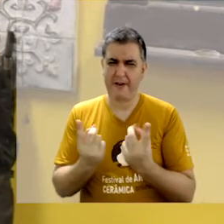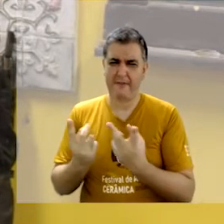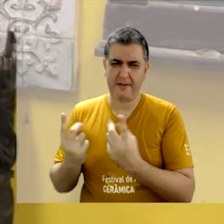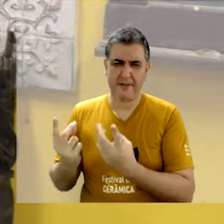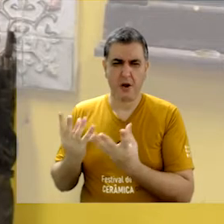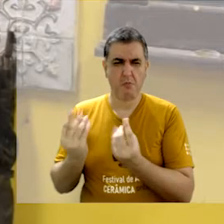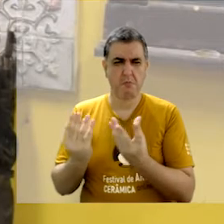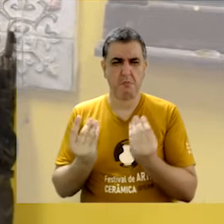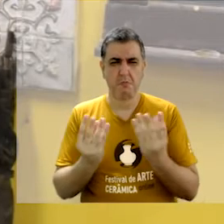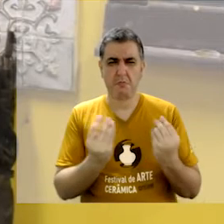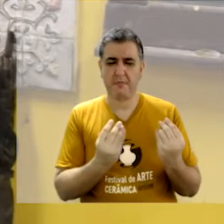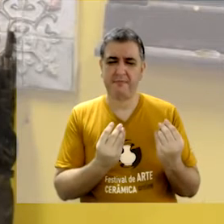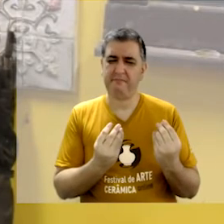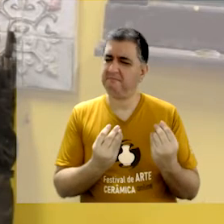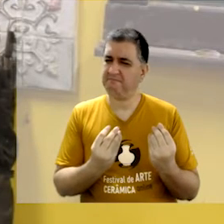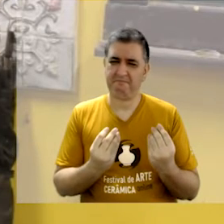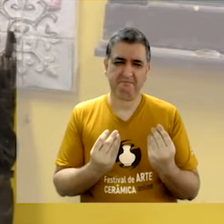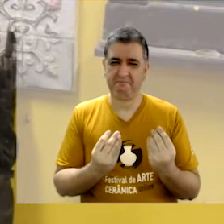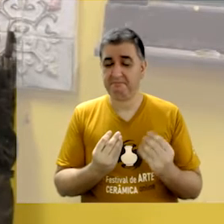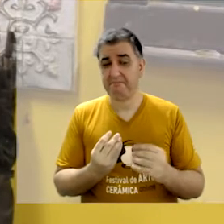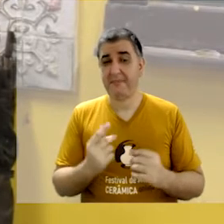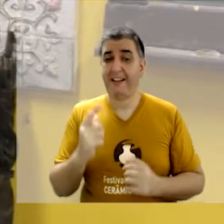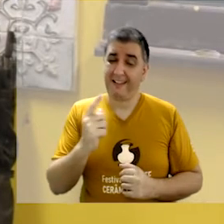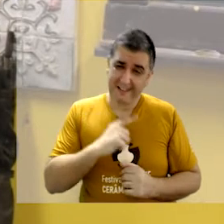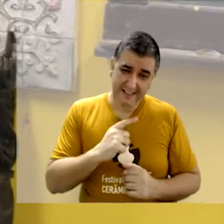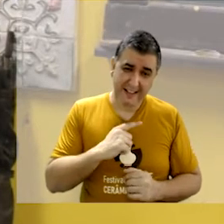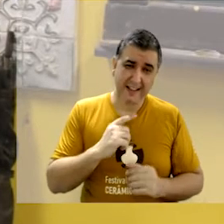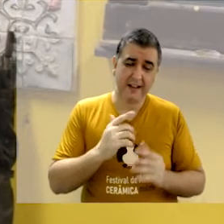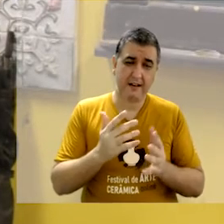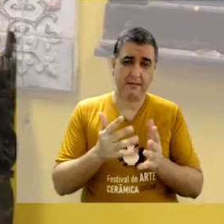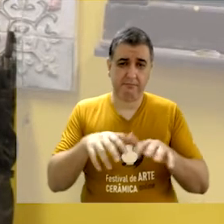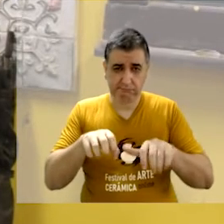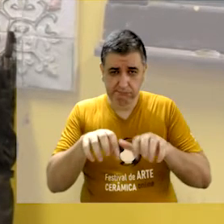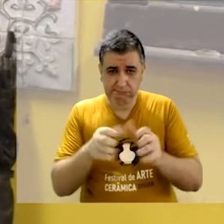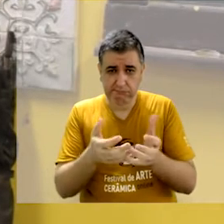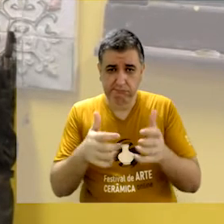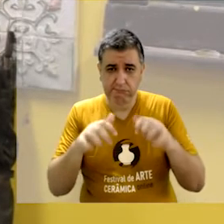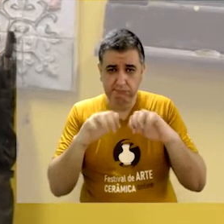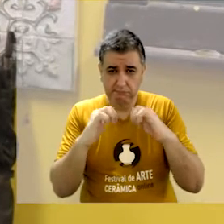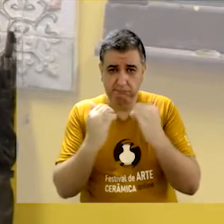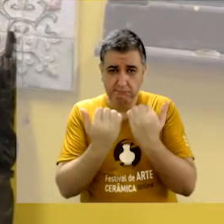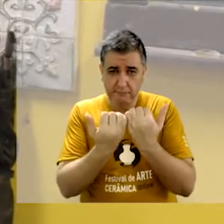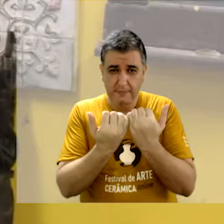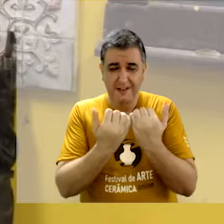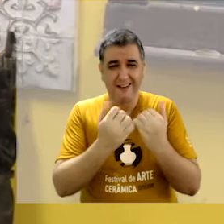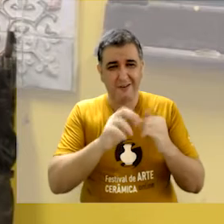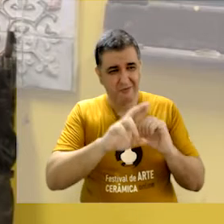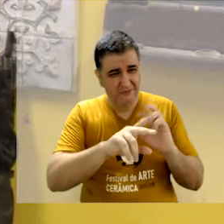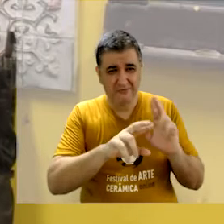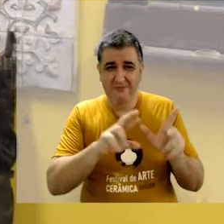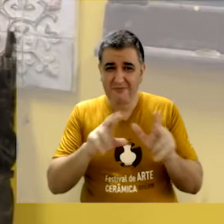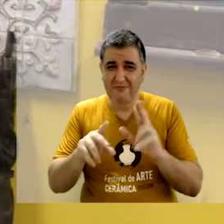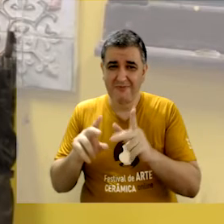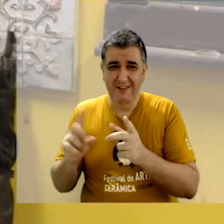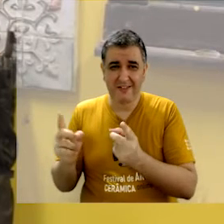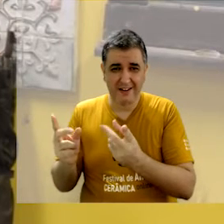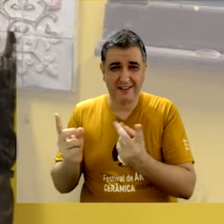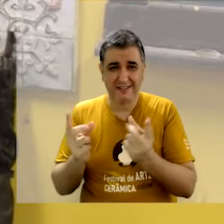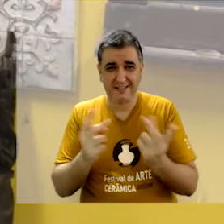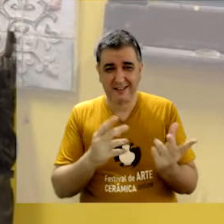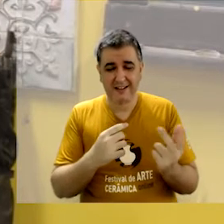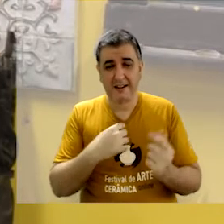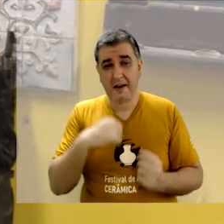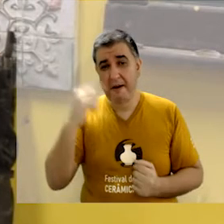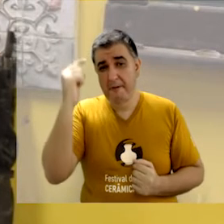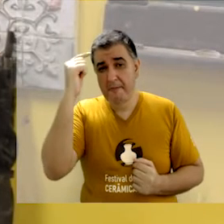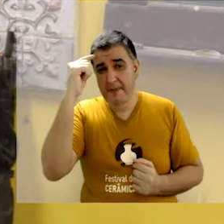existe assim diversas vertentes do que a gente pode dizer comercial em São Luís. Eu acho que nós estamos vivendo um período muito pobre